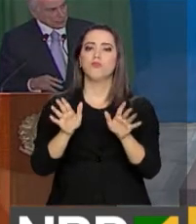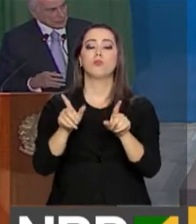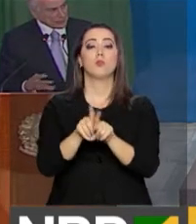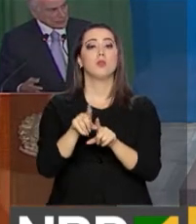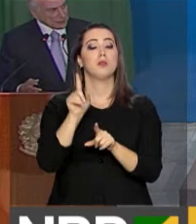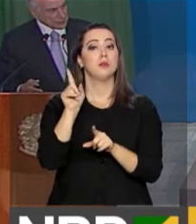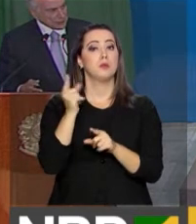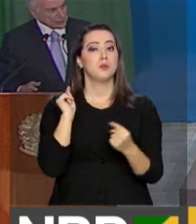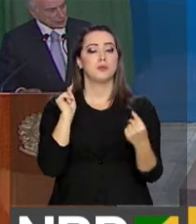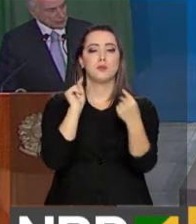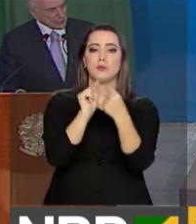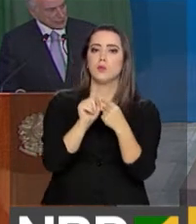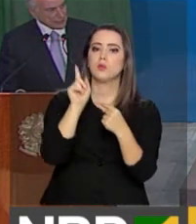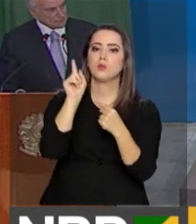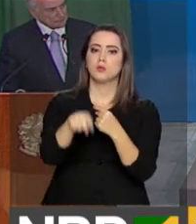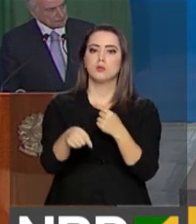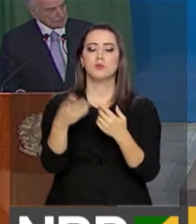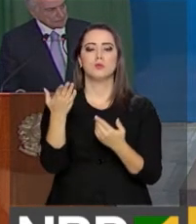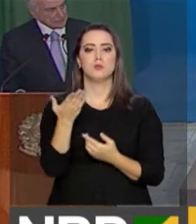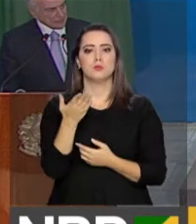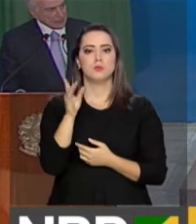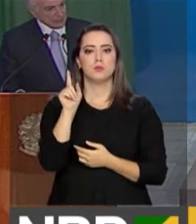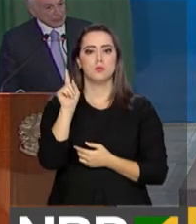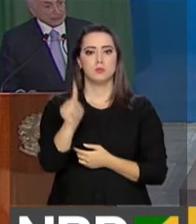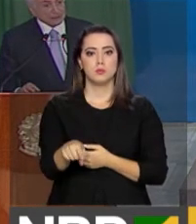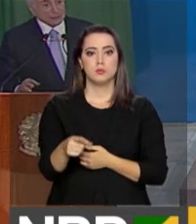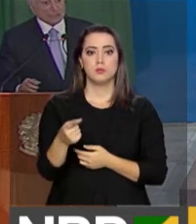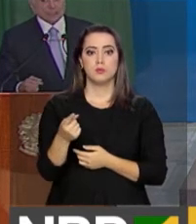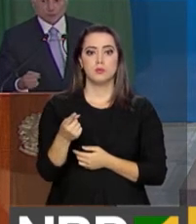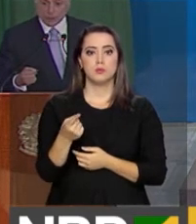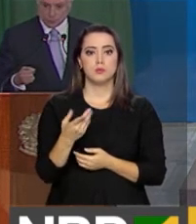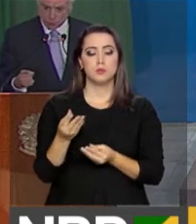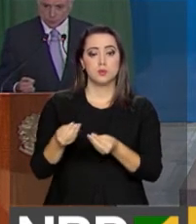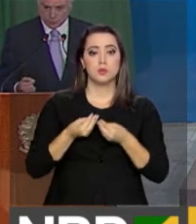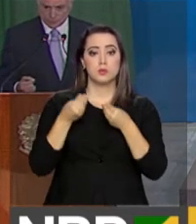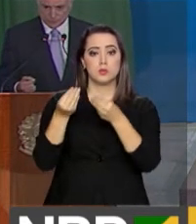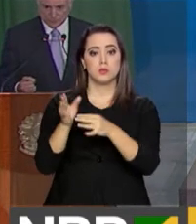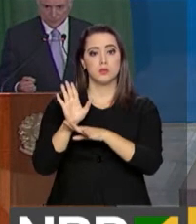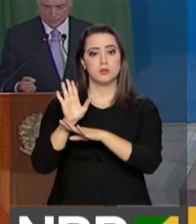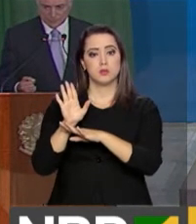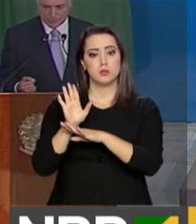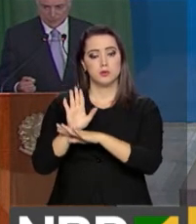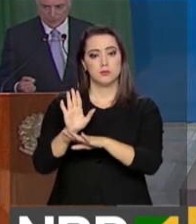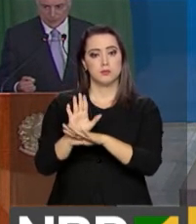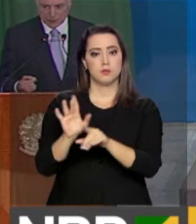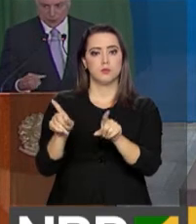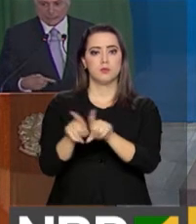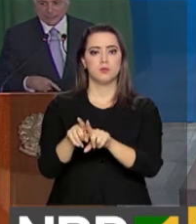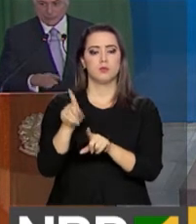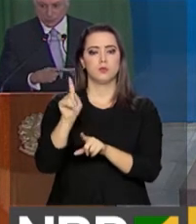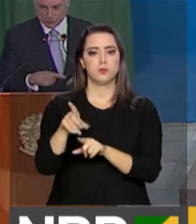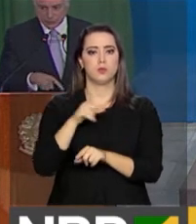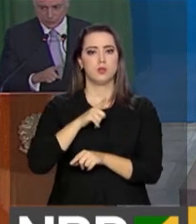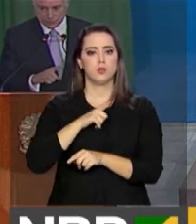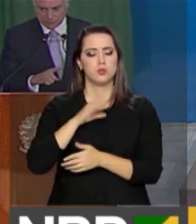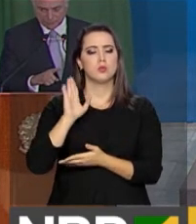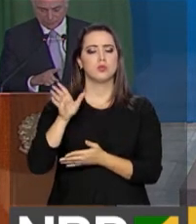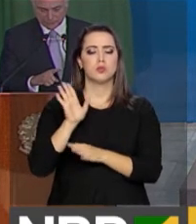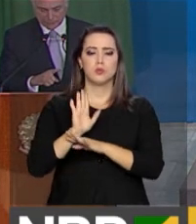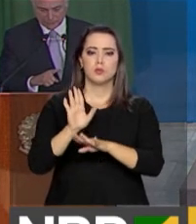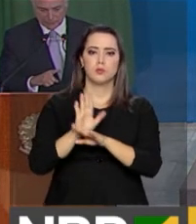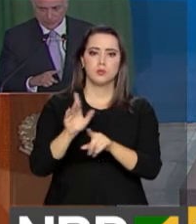objetivo é exatamente este é trazer o apoio que já tem sido